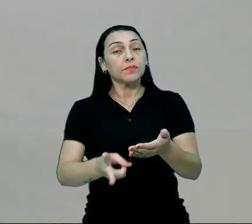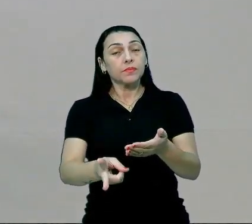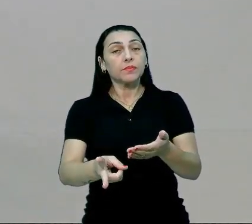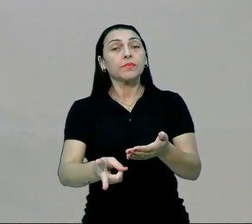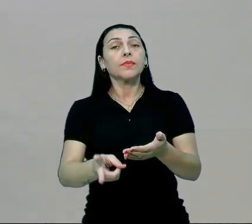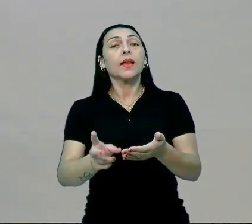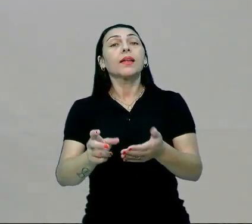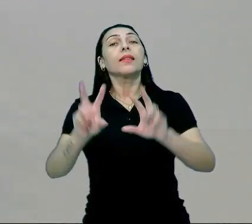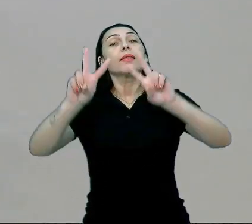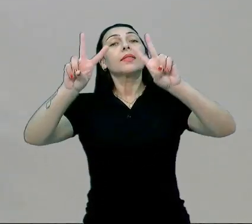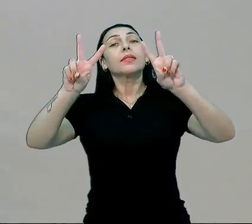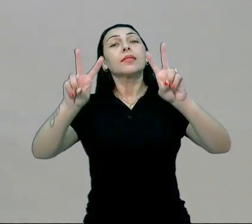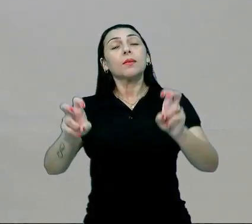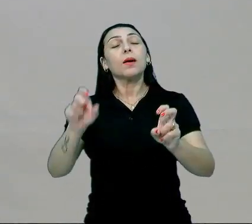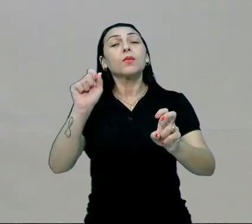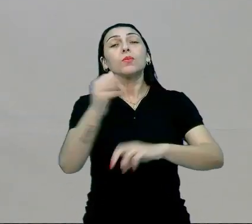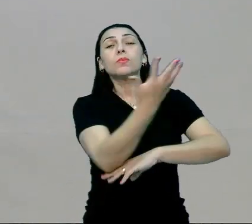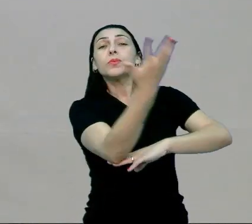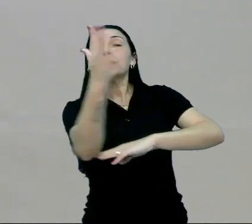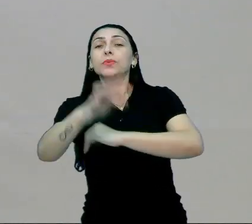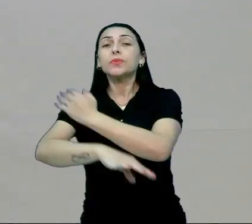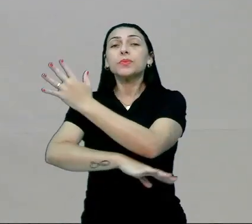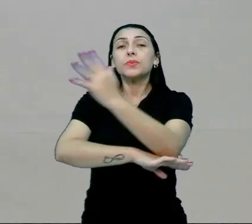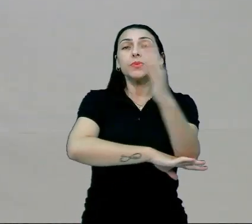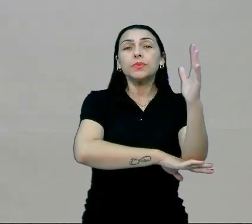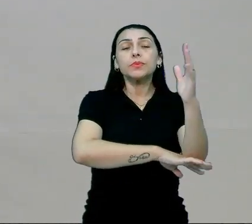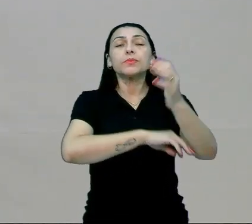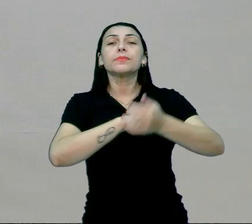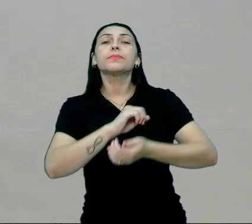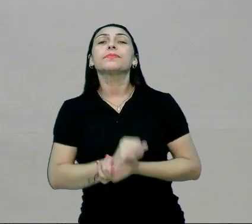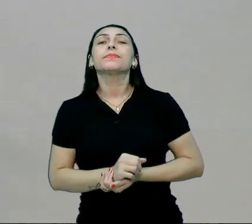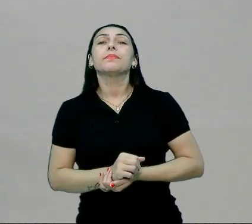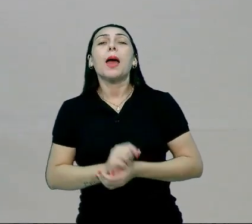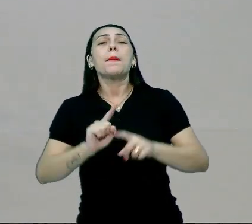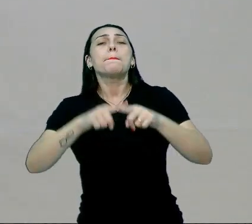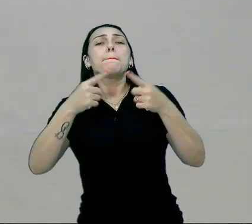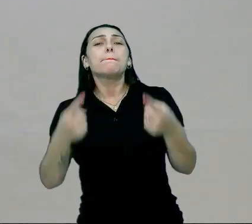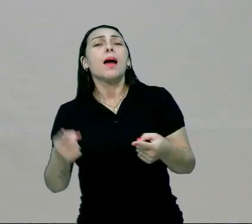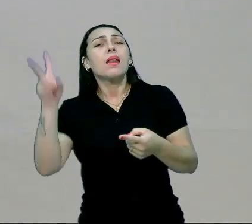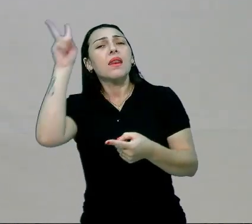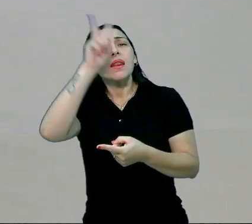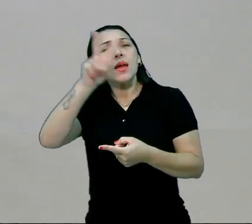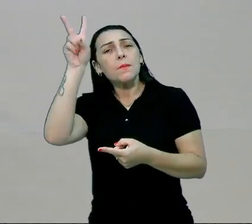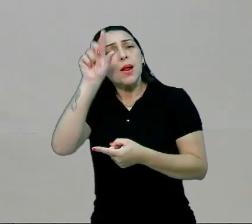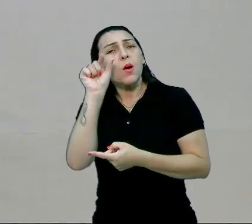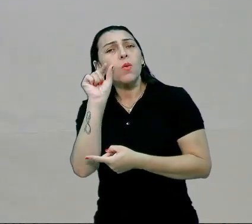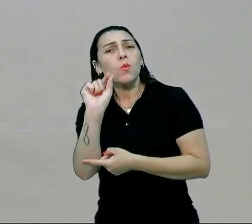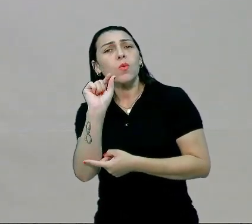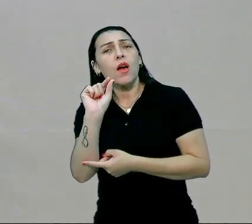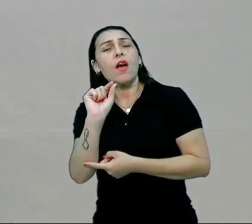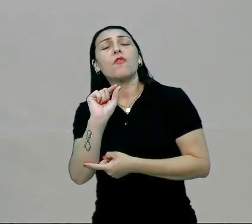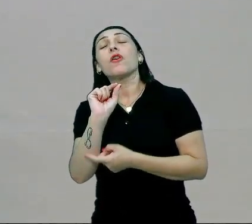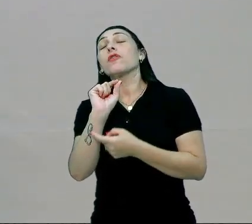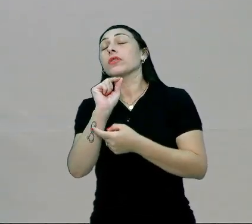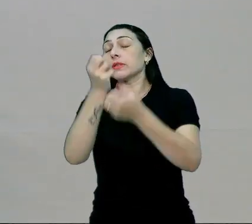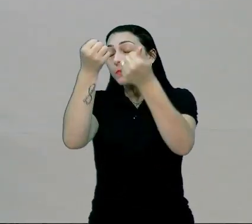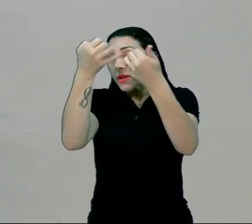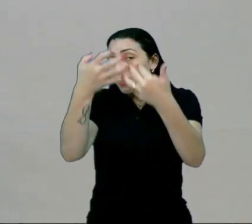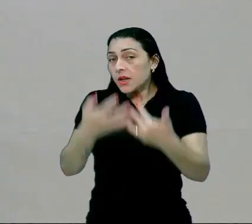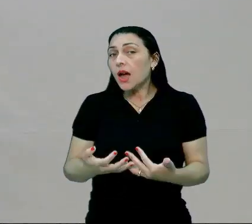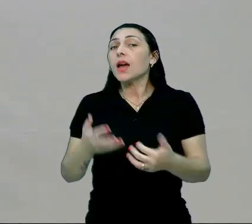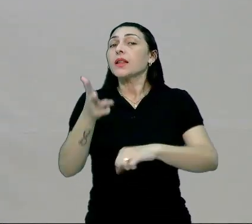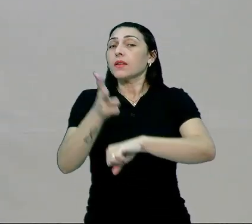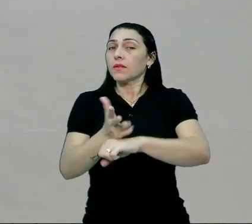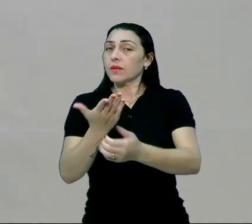continuidade à temática a respeito do meio ambiente. Mas vamos relembrar um pouco daquilo que foi tratado